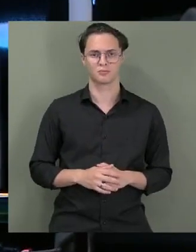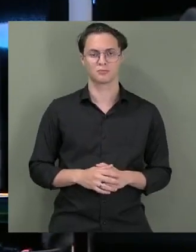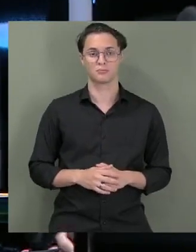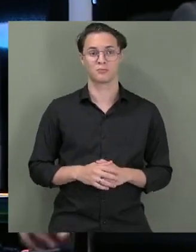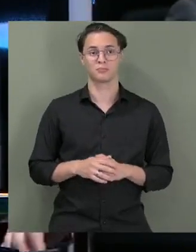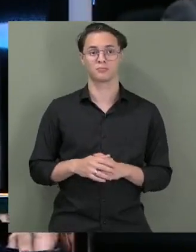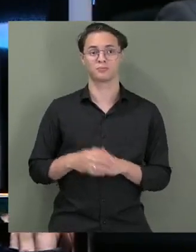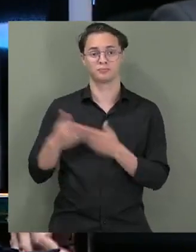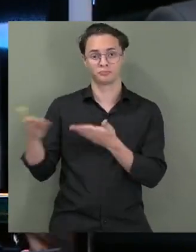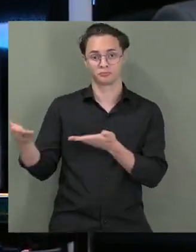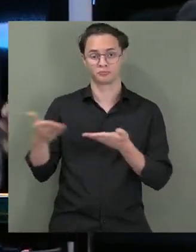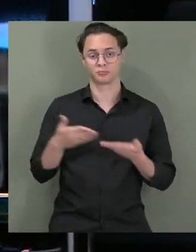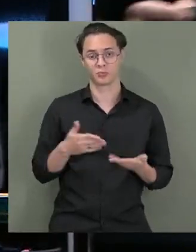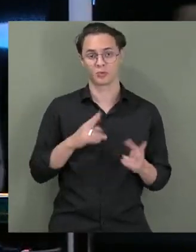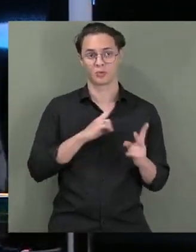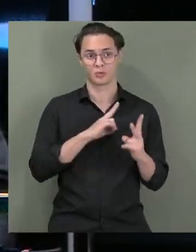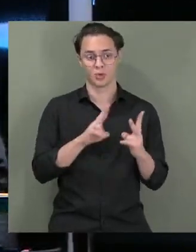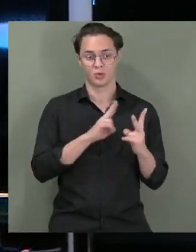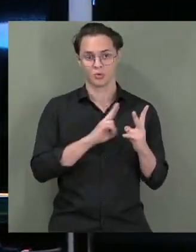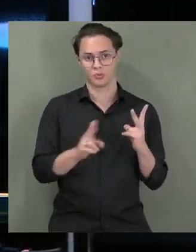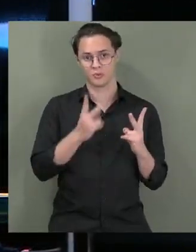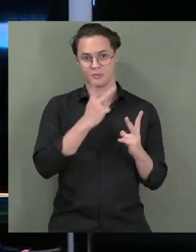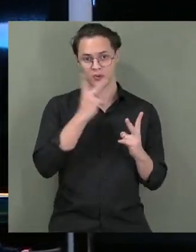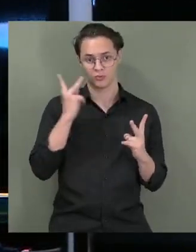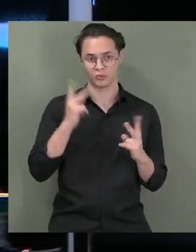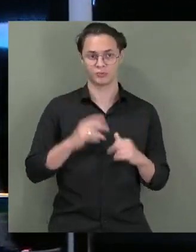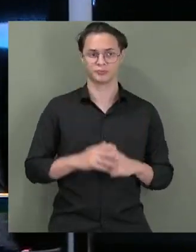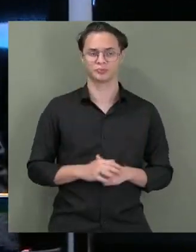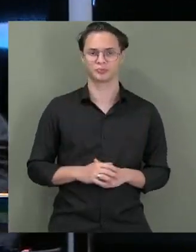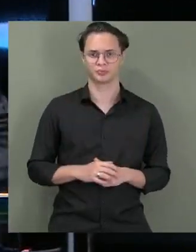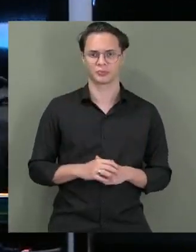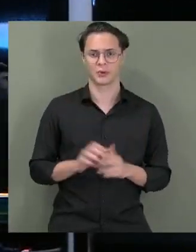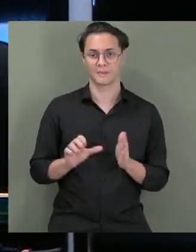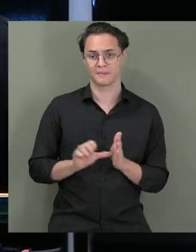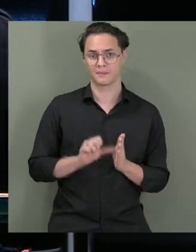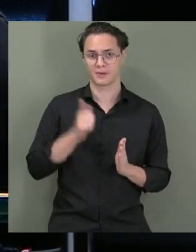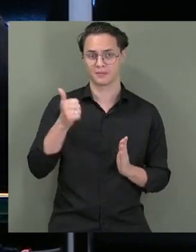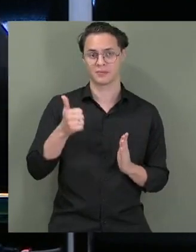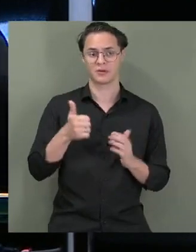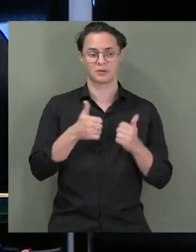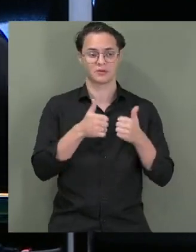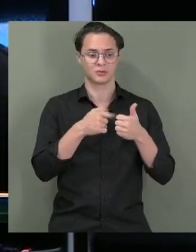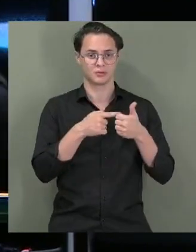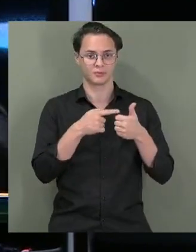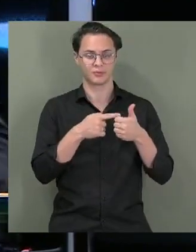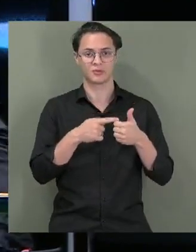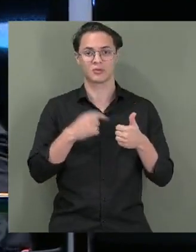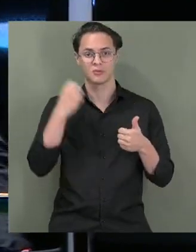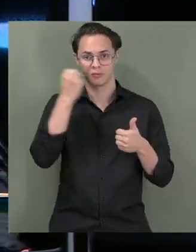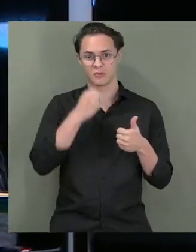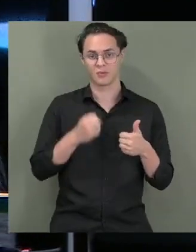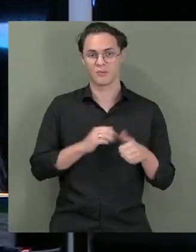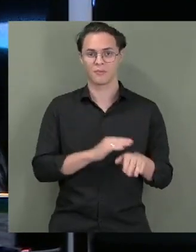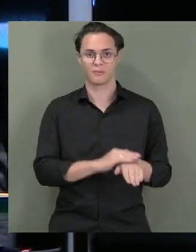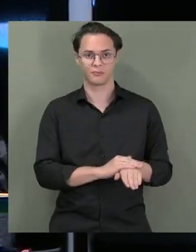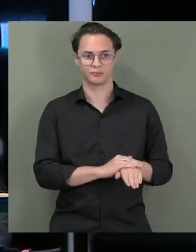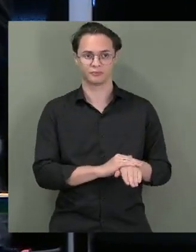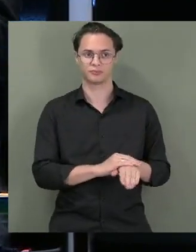Foram recebidas as seguintes candidaturas. Primeira suplente, senadora Mara Gabrilli.